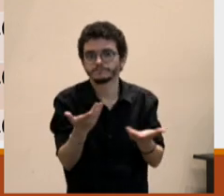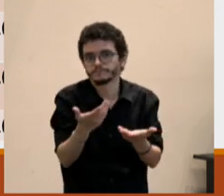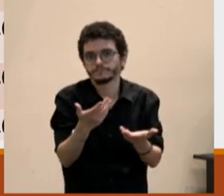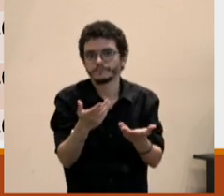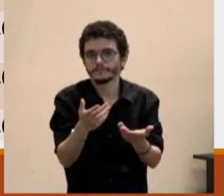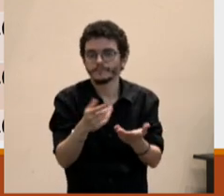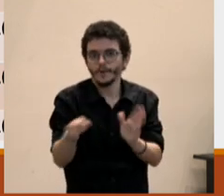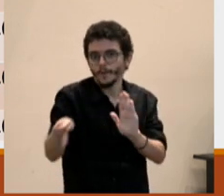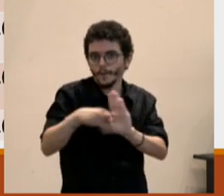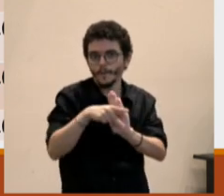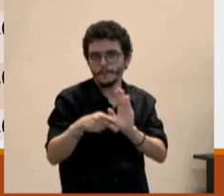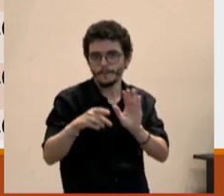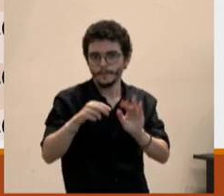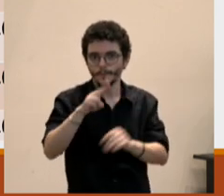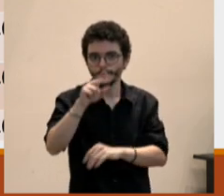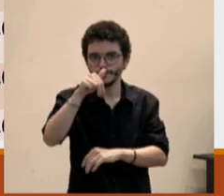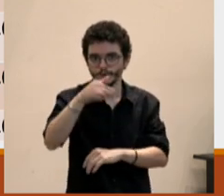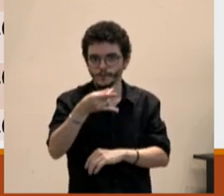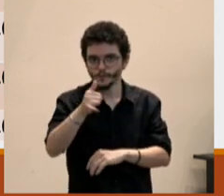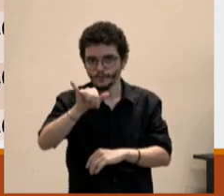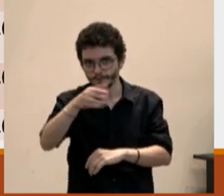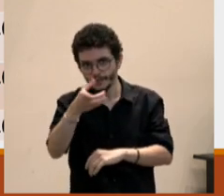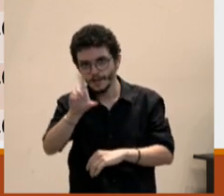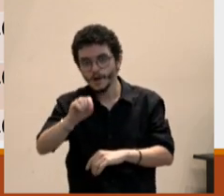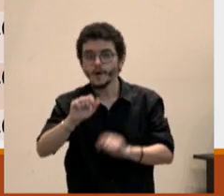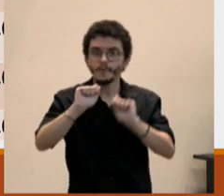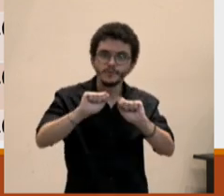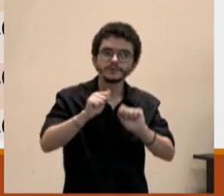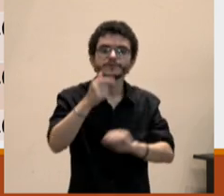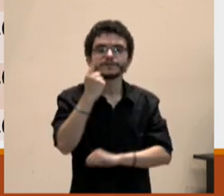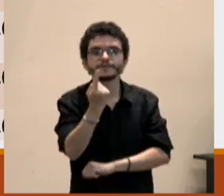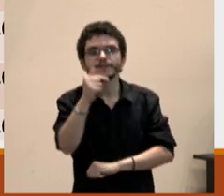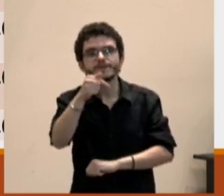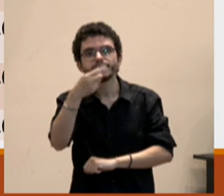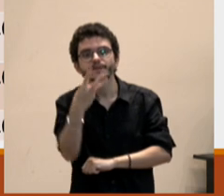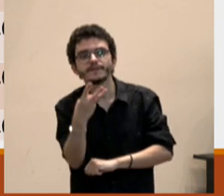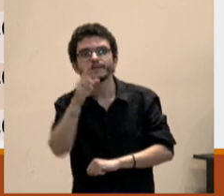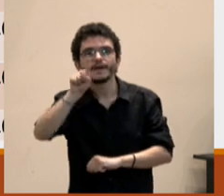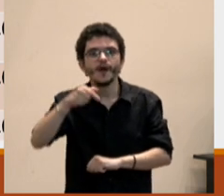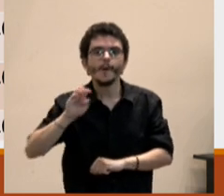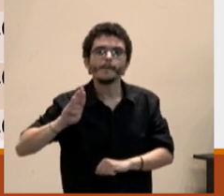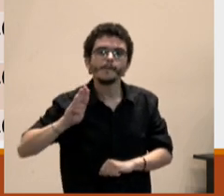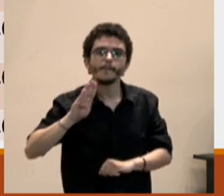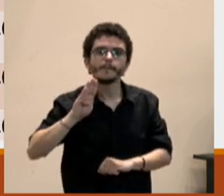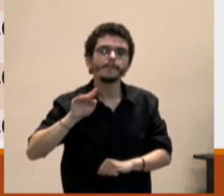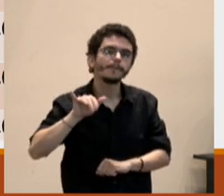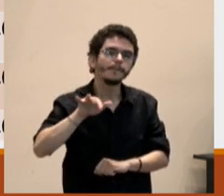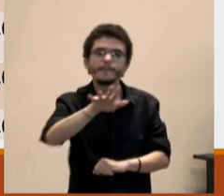fim. Isso poderia render 173 bilhões de 2014 a